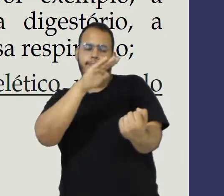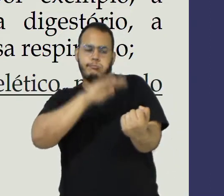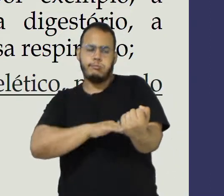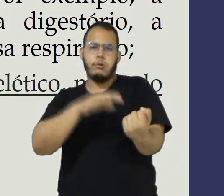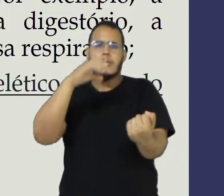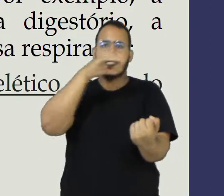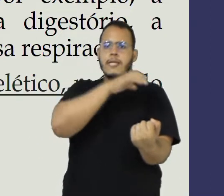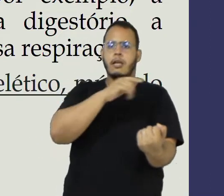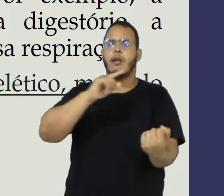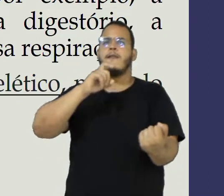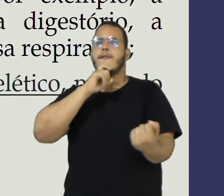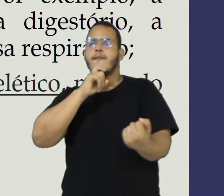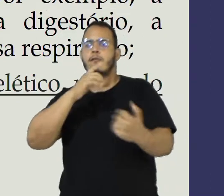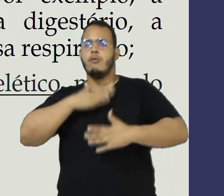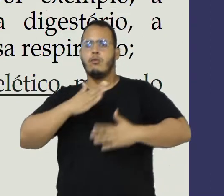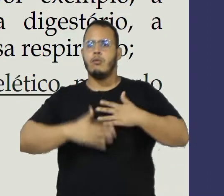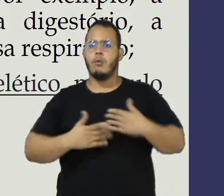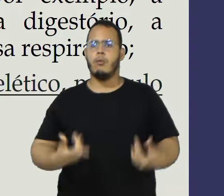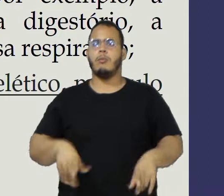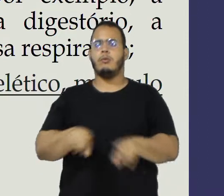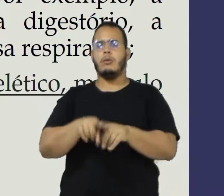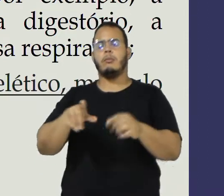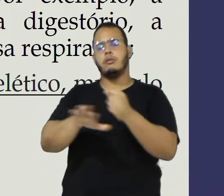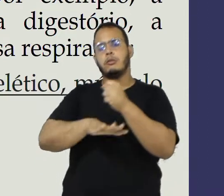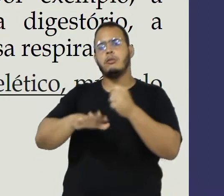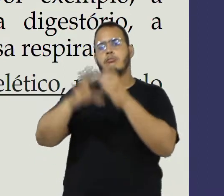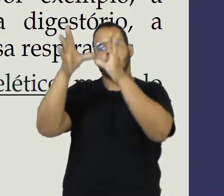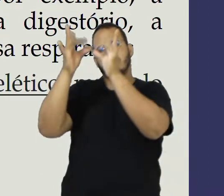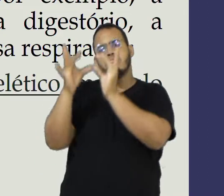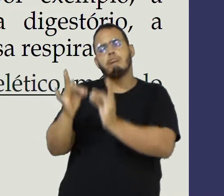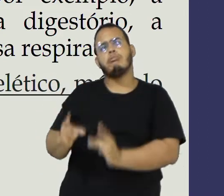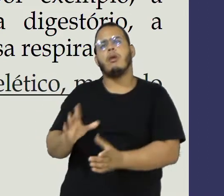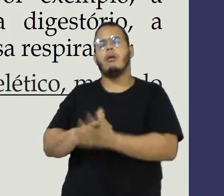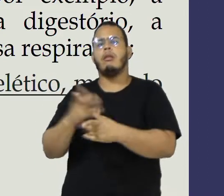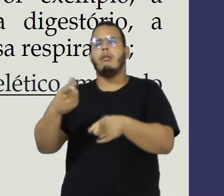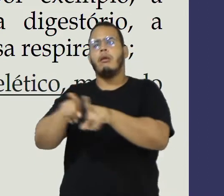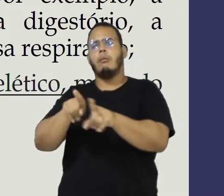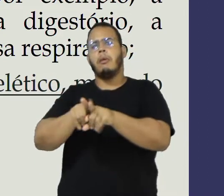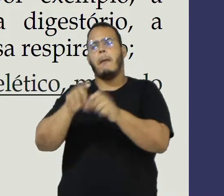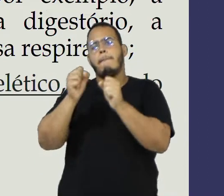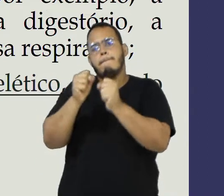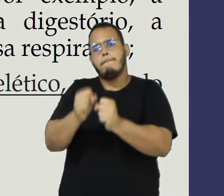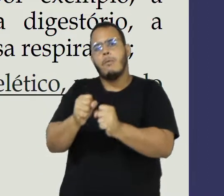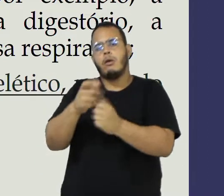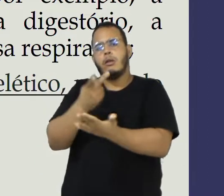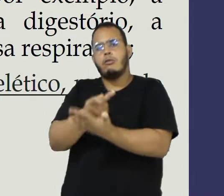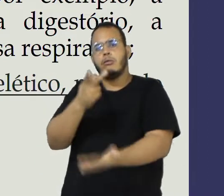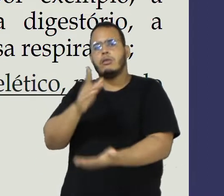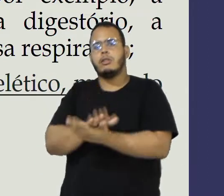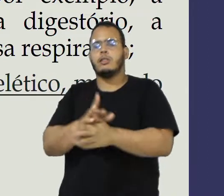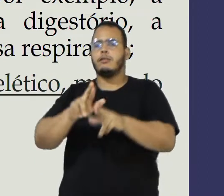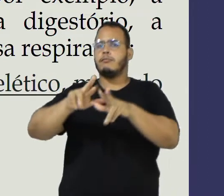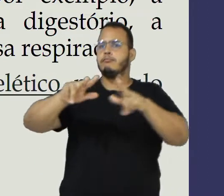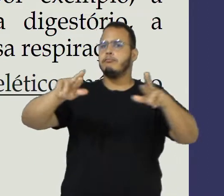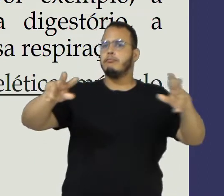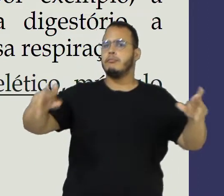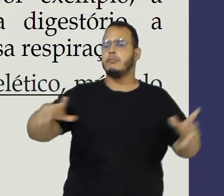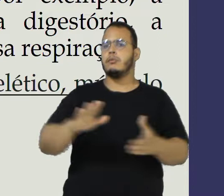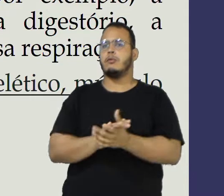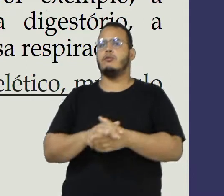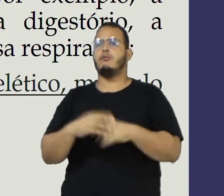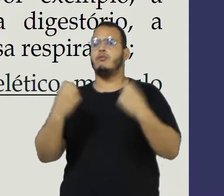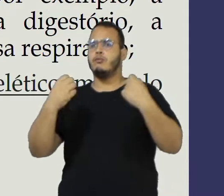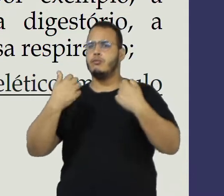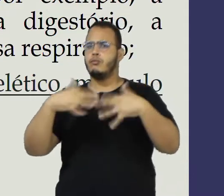essas aqui são funções básicas desse sistema muscular. Mas ele também pode atuar em diferentes funções, garantindo aí, por